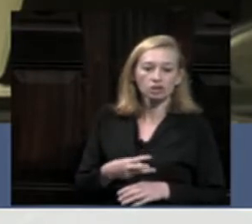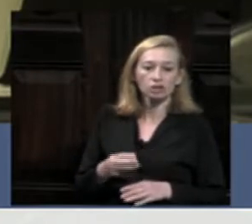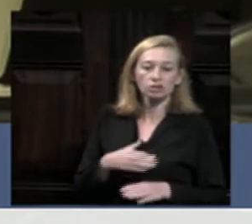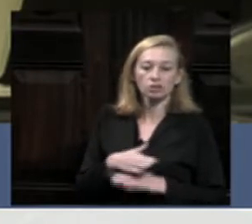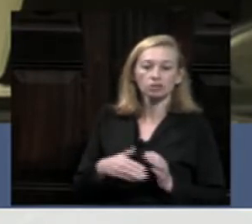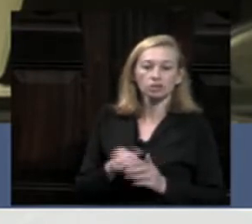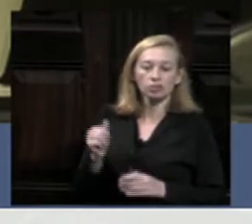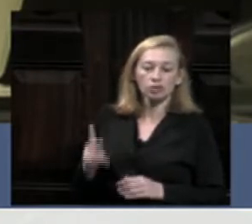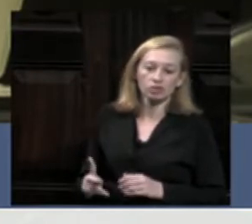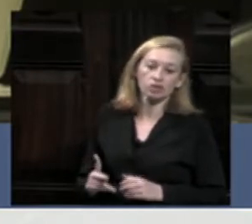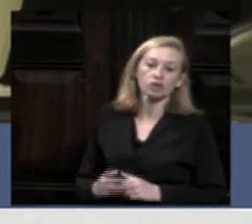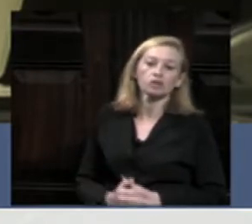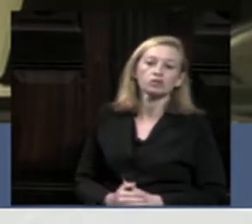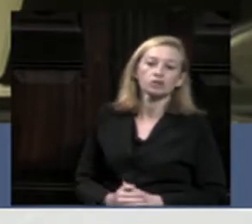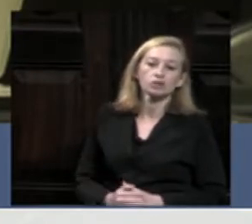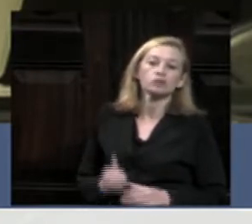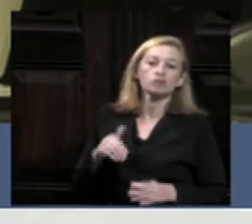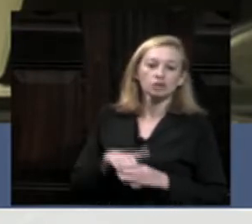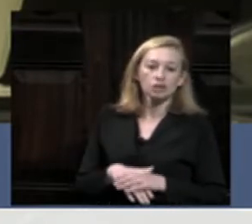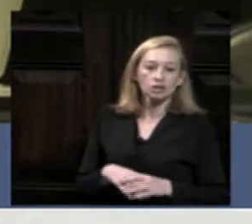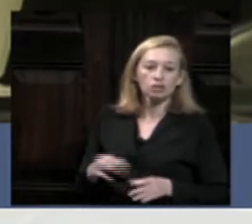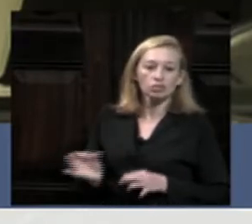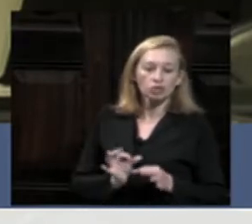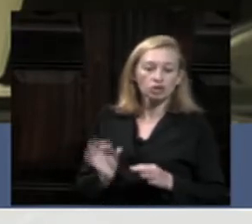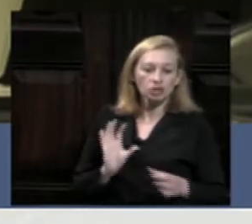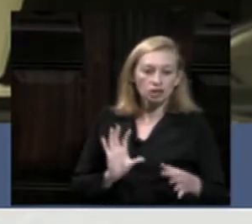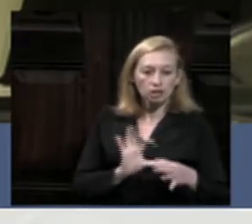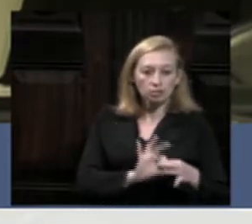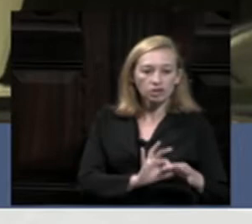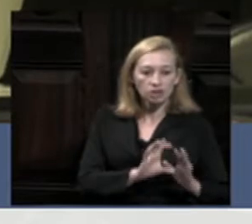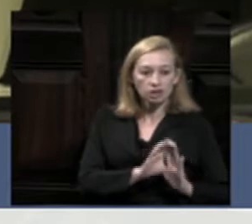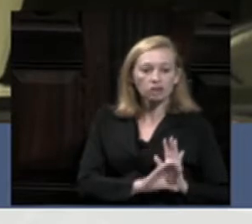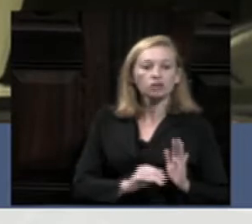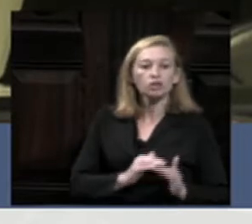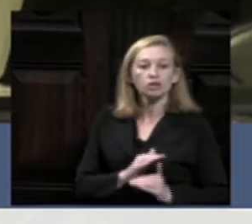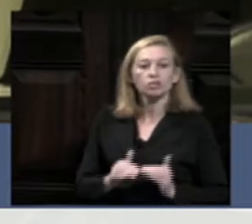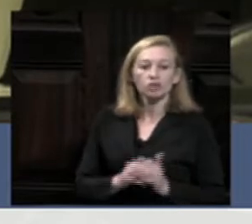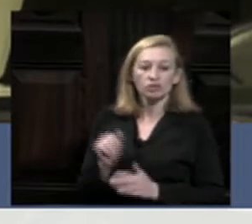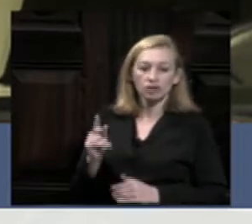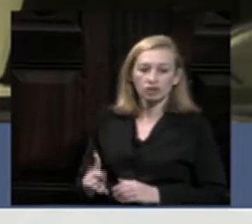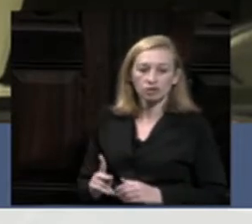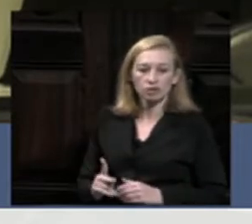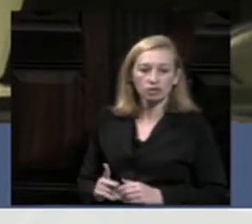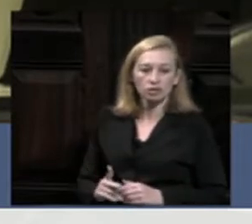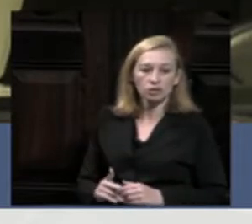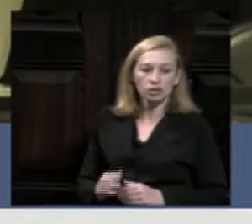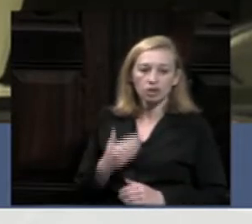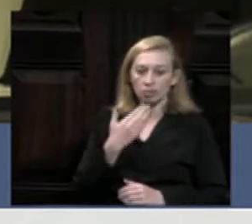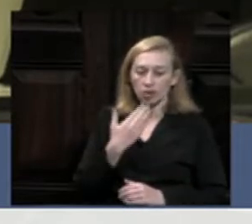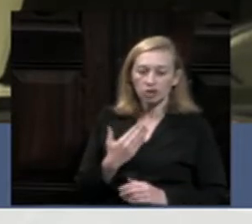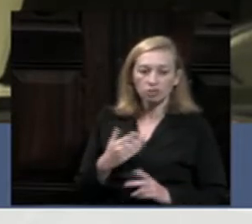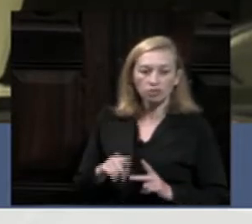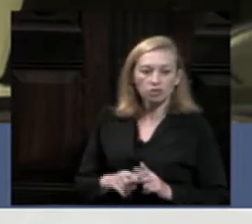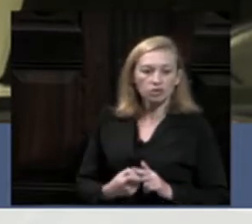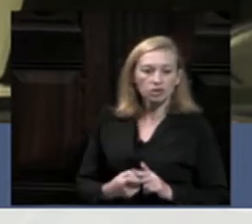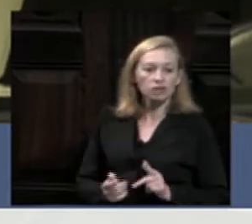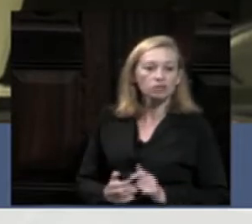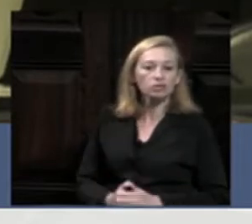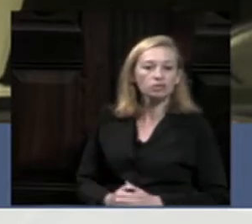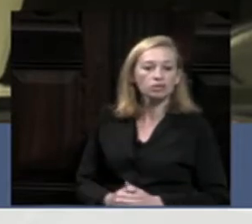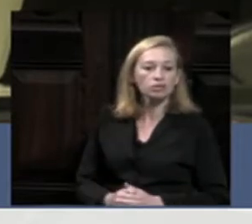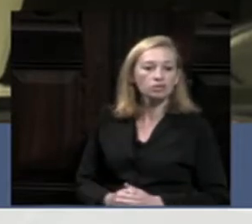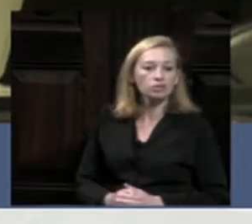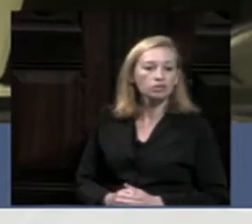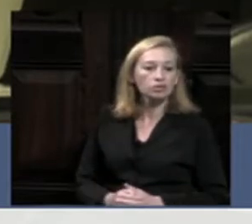aprovado. Em votação, o projeto assim emendado. Senhores que aprovam nesse comissão, aprovado. Verificação, Licório.